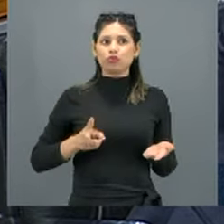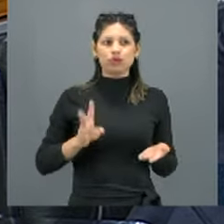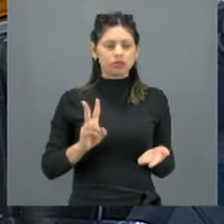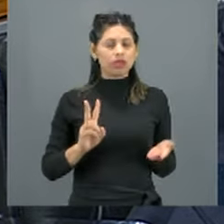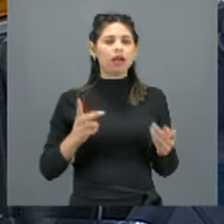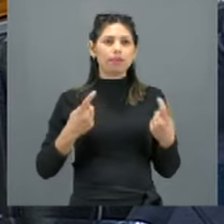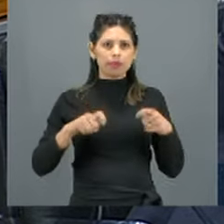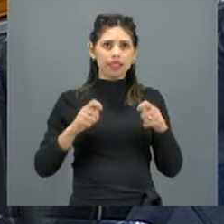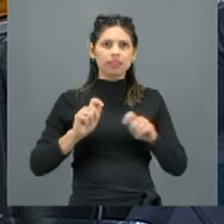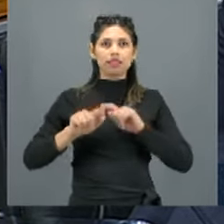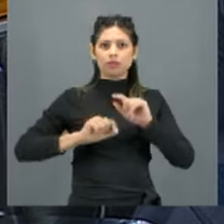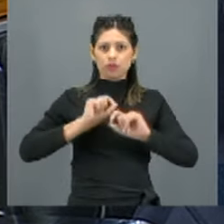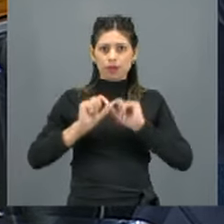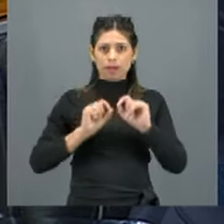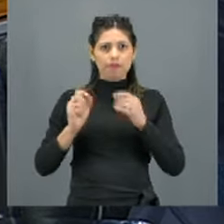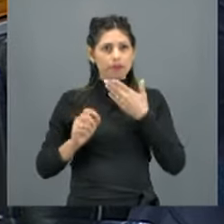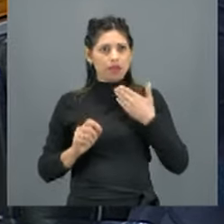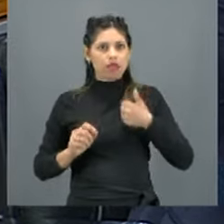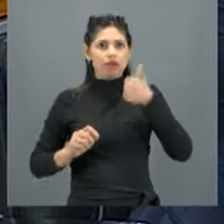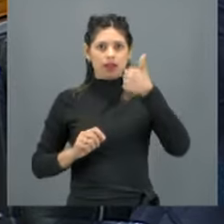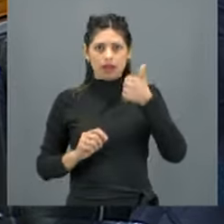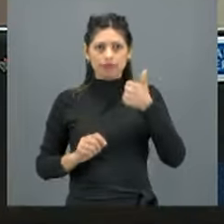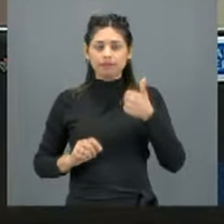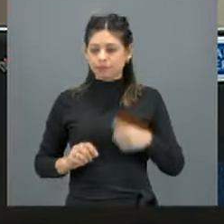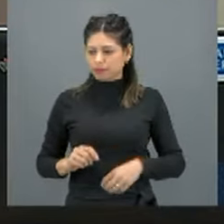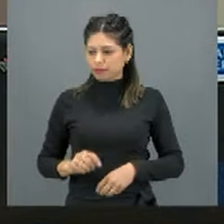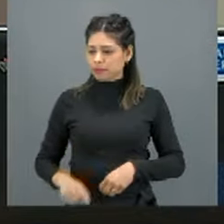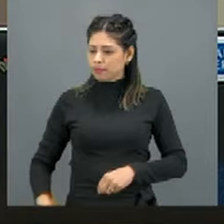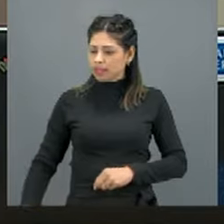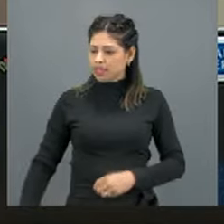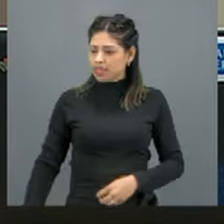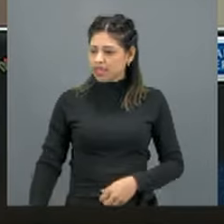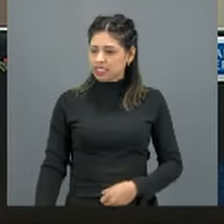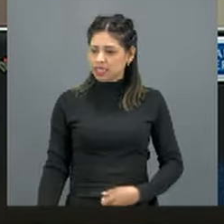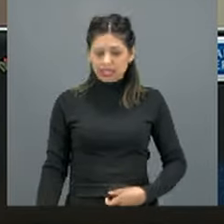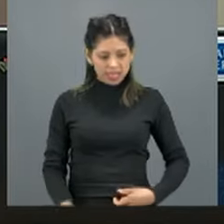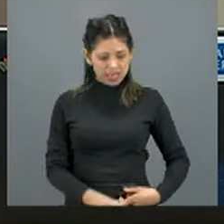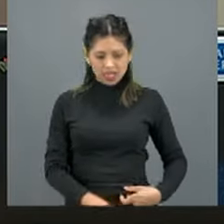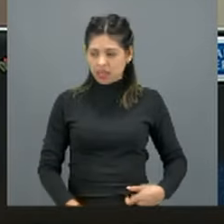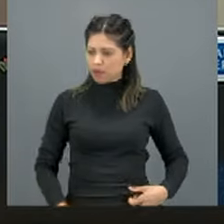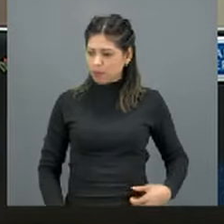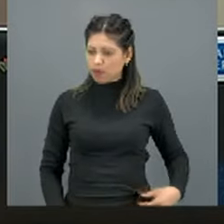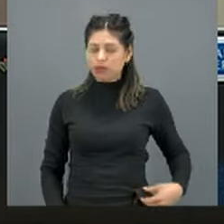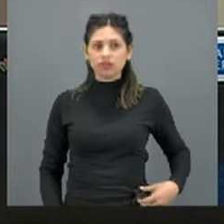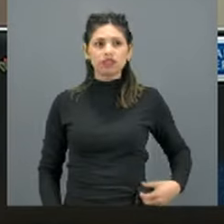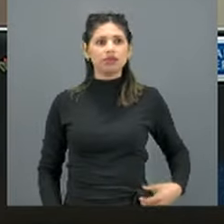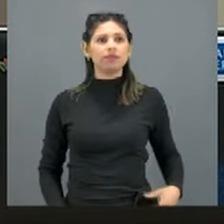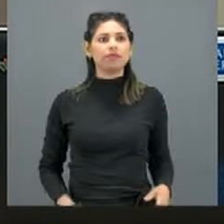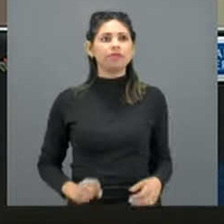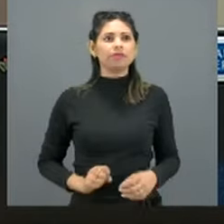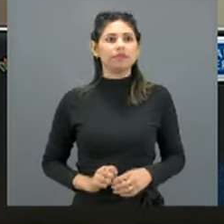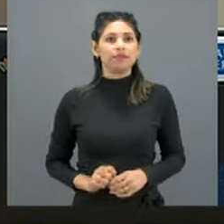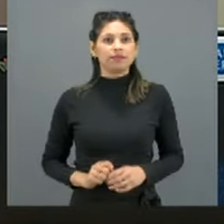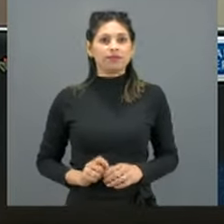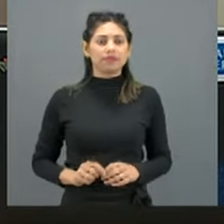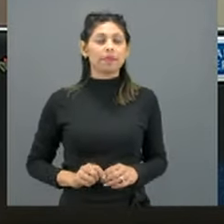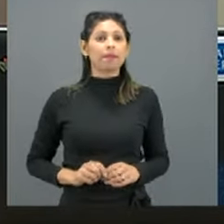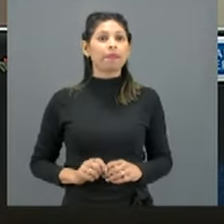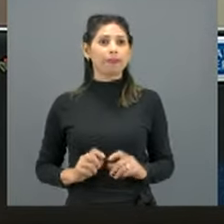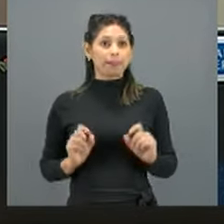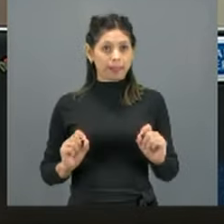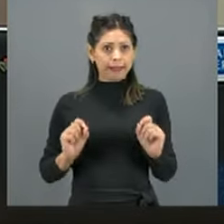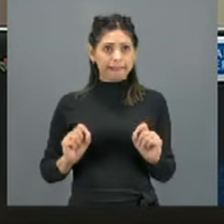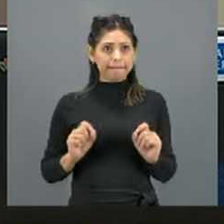com a peneira nesse assunto. General, senador Mourão, o que o senhor diz, só para acrescentar aqui, o Márcio também